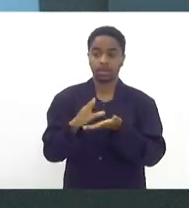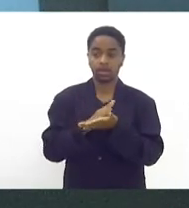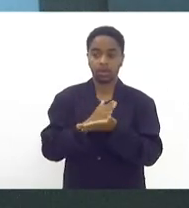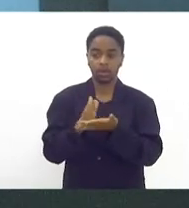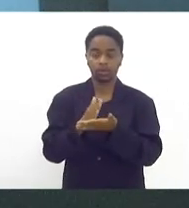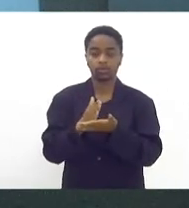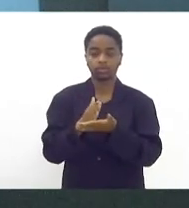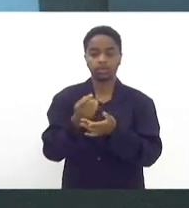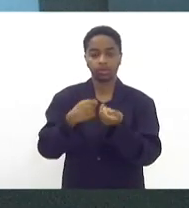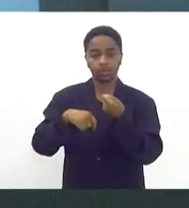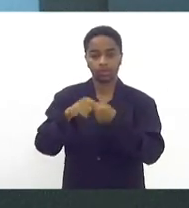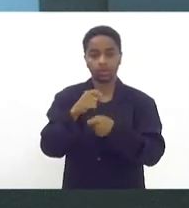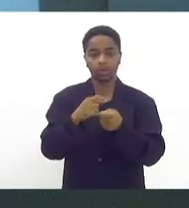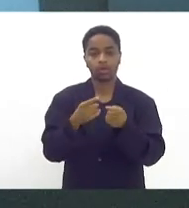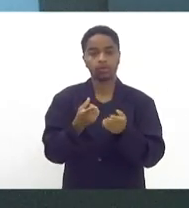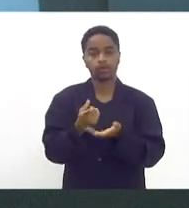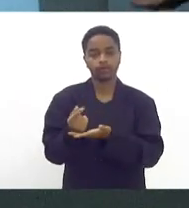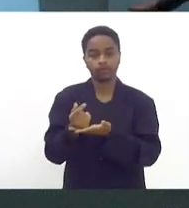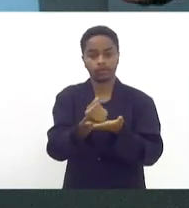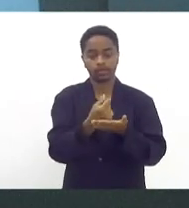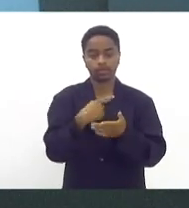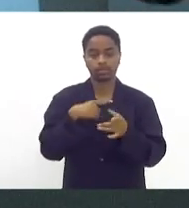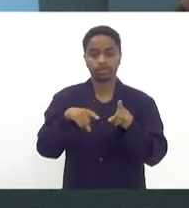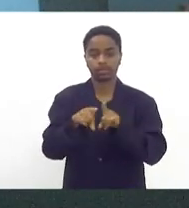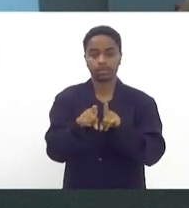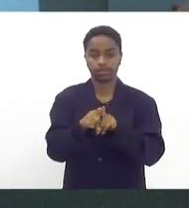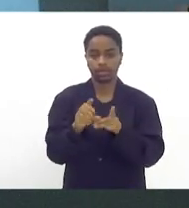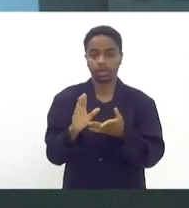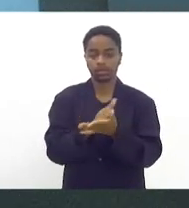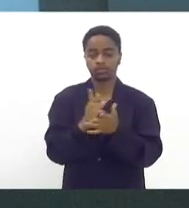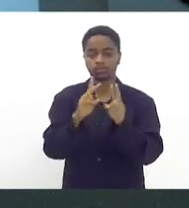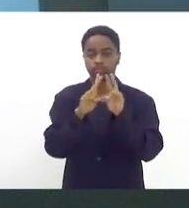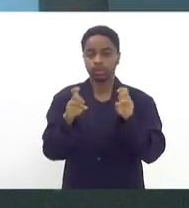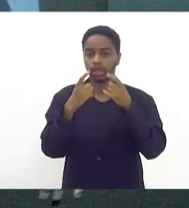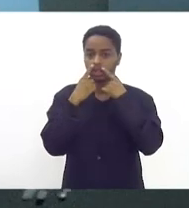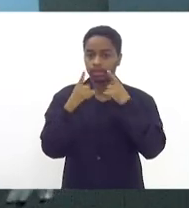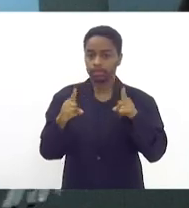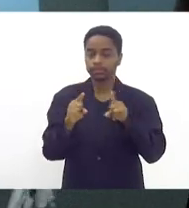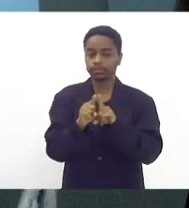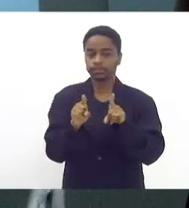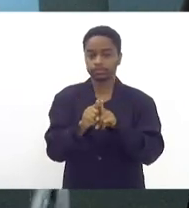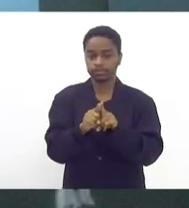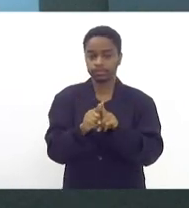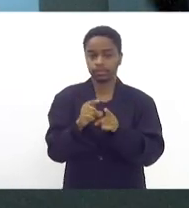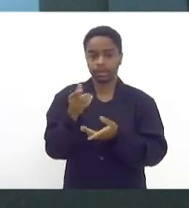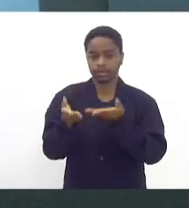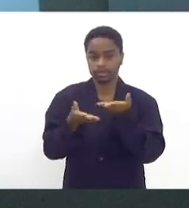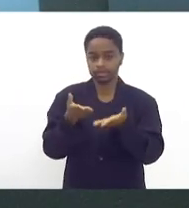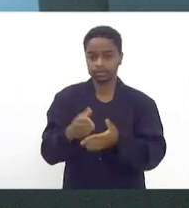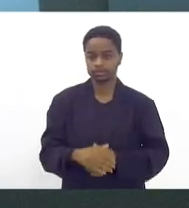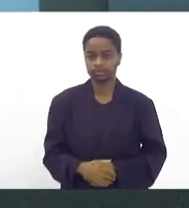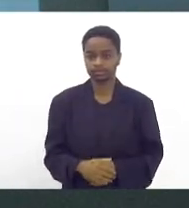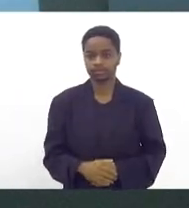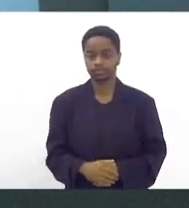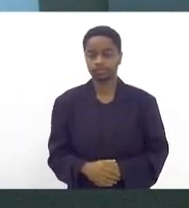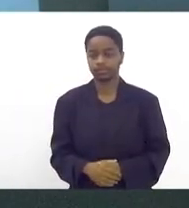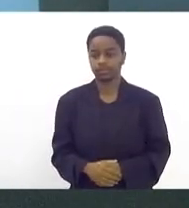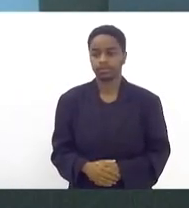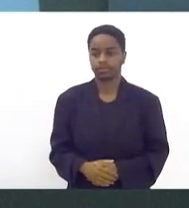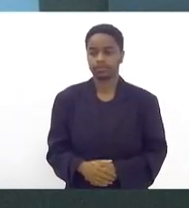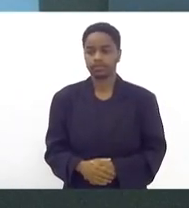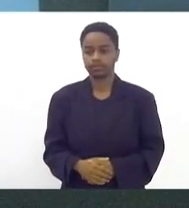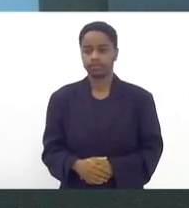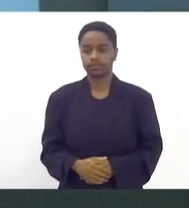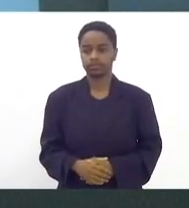econômico financeiros e tem os painéis tanto de reclamações quanto os painéis assistenciais próximo por